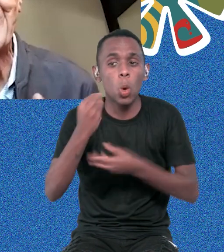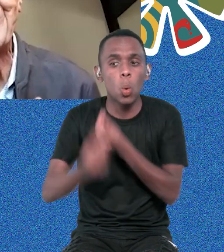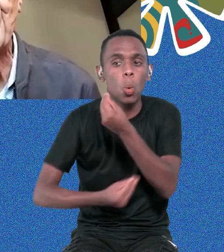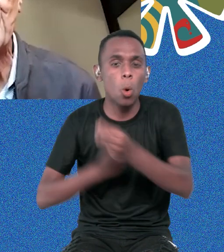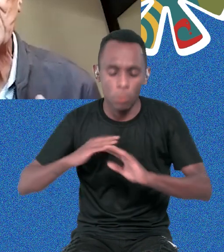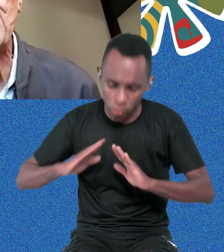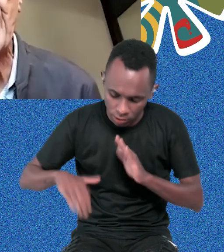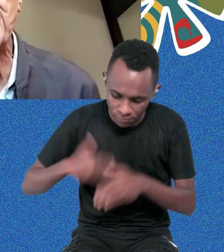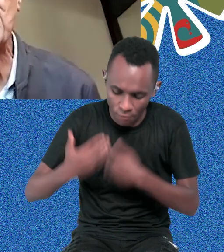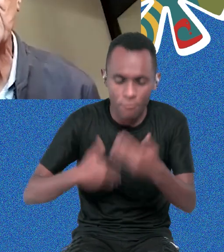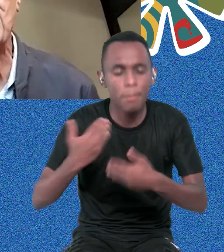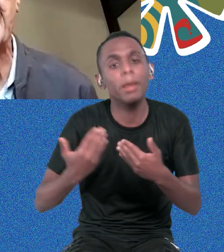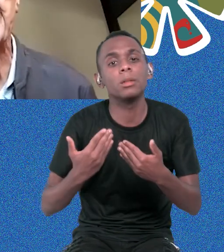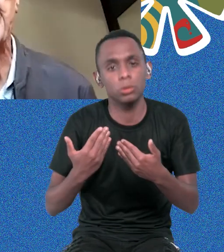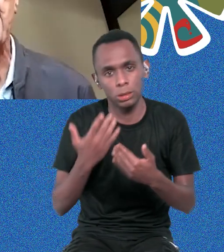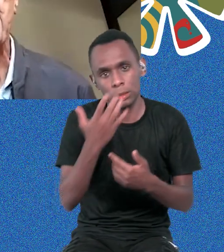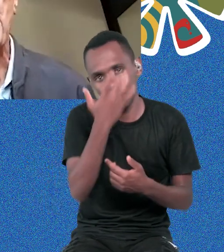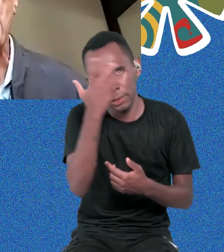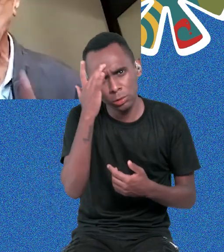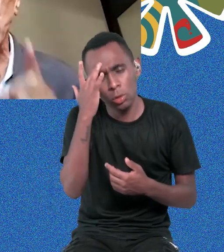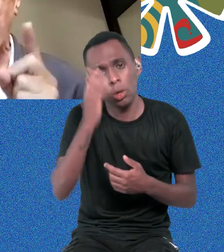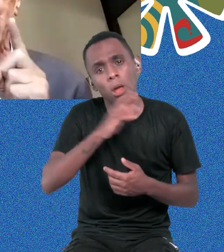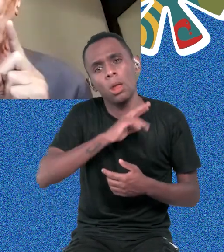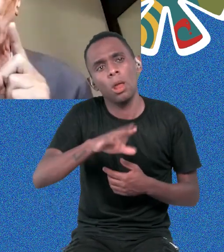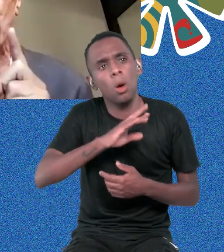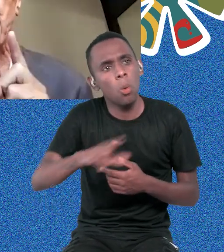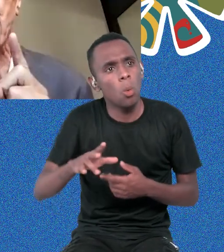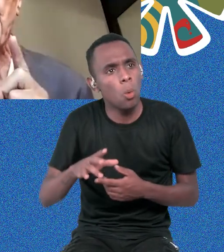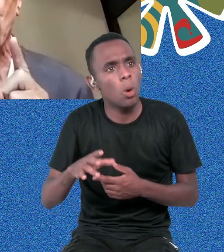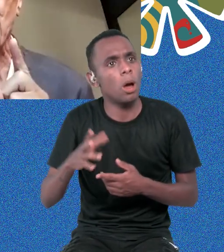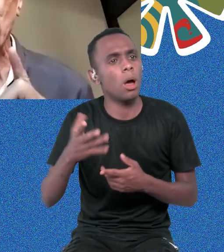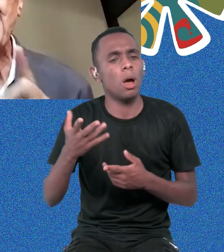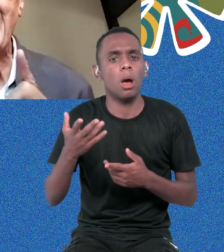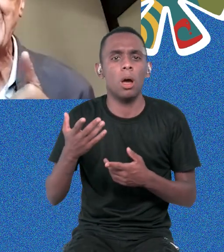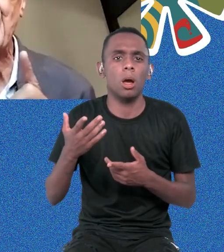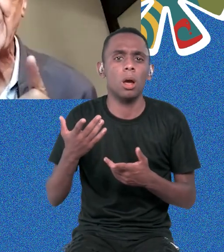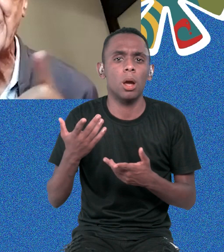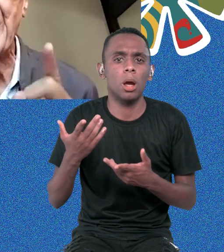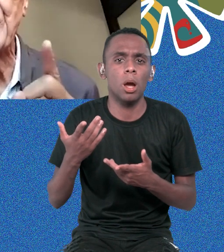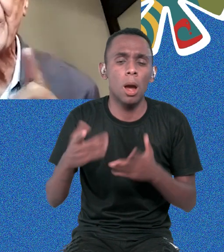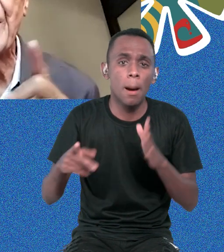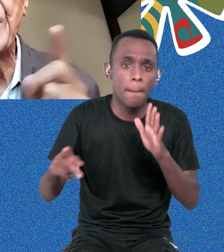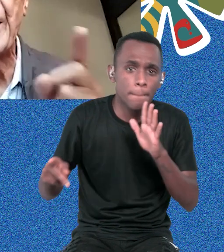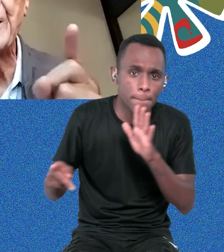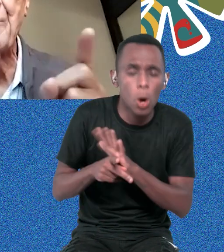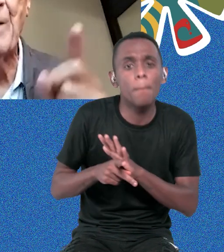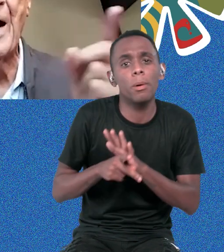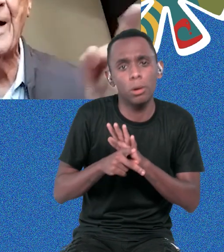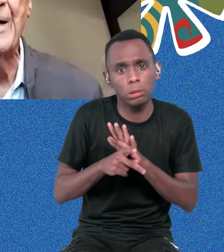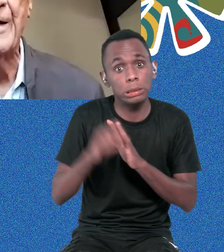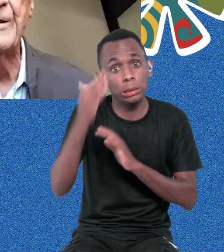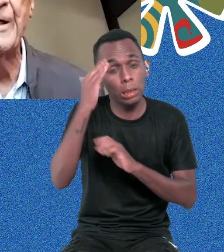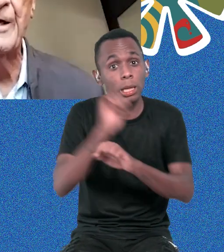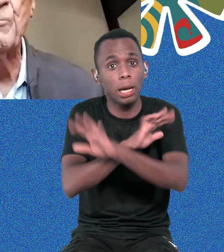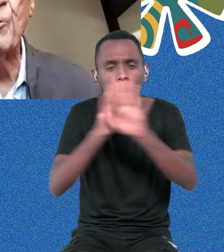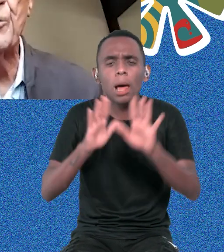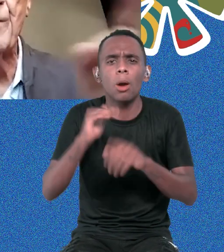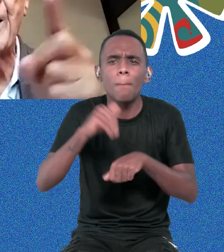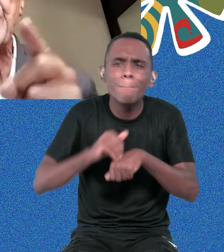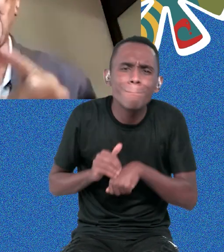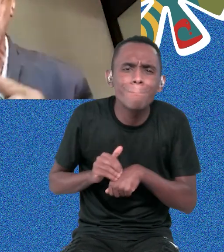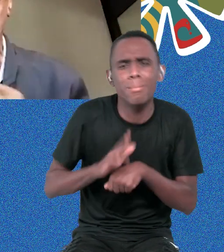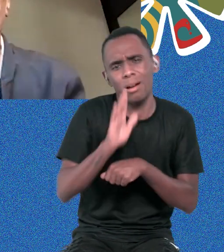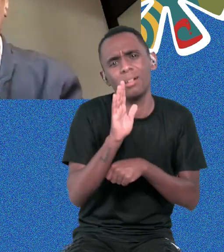processos de formação dos sujeitos culturais. Não tanto do conhecimento, não tanto do letramento, a idade certa para entender um